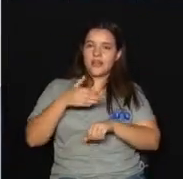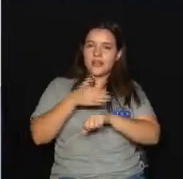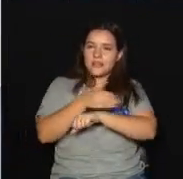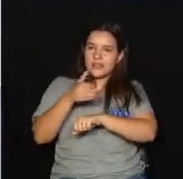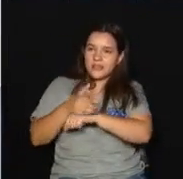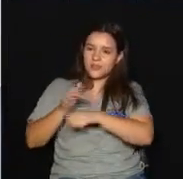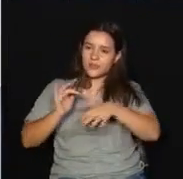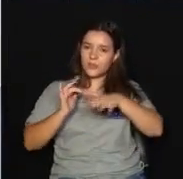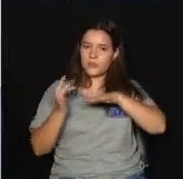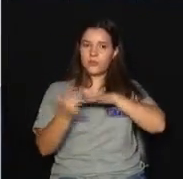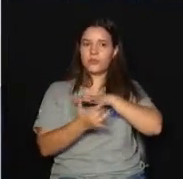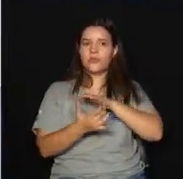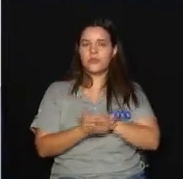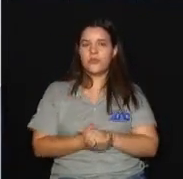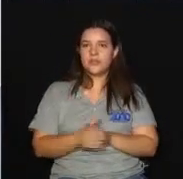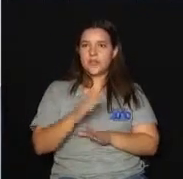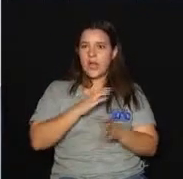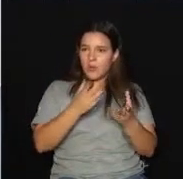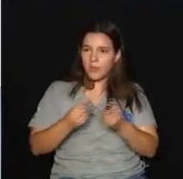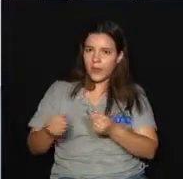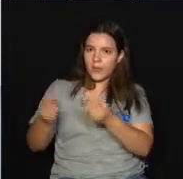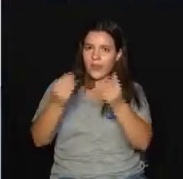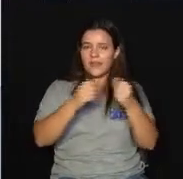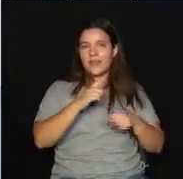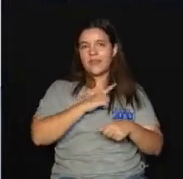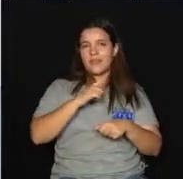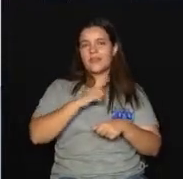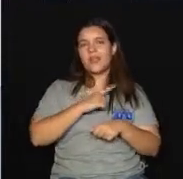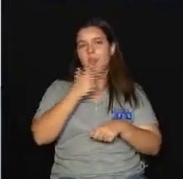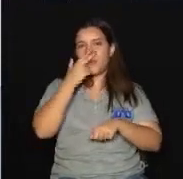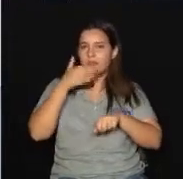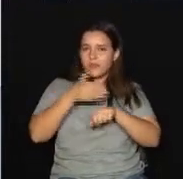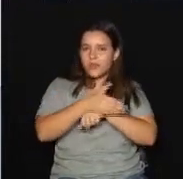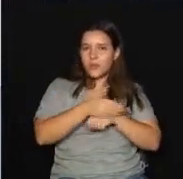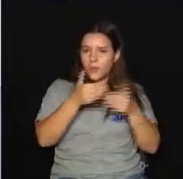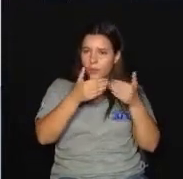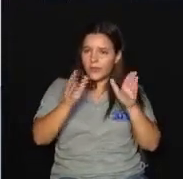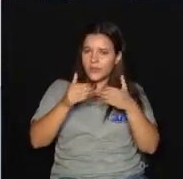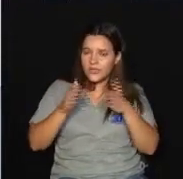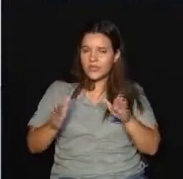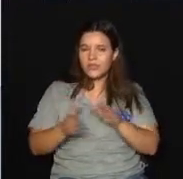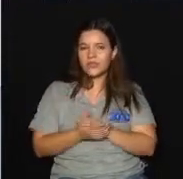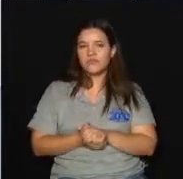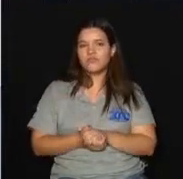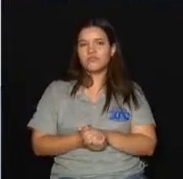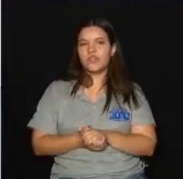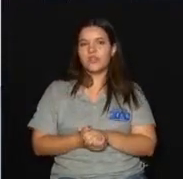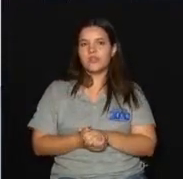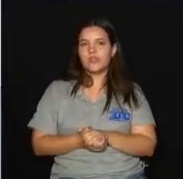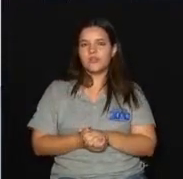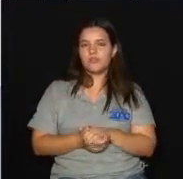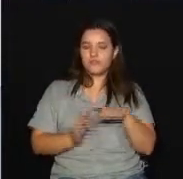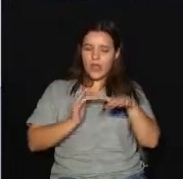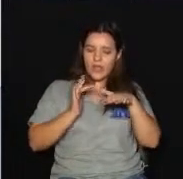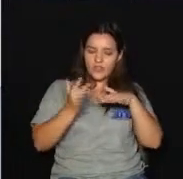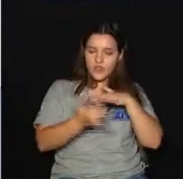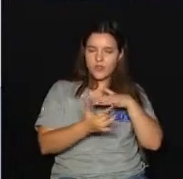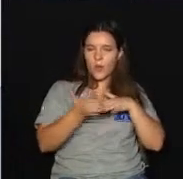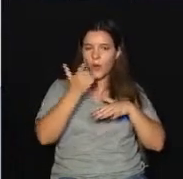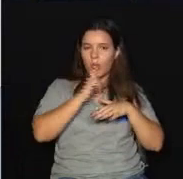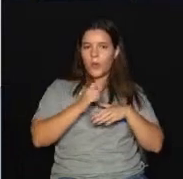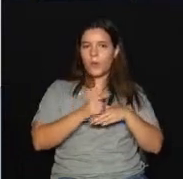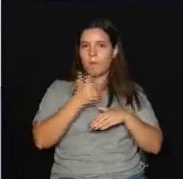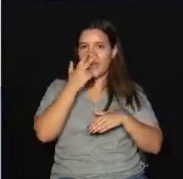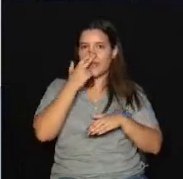redes sociais, e hoje em dia muitas pessoas com acesso a diversas plataformas que existem por aí, você acha